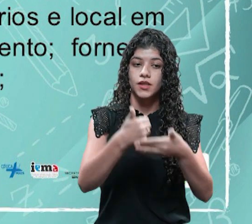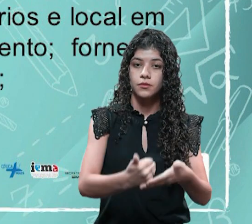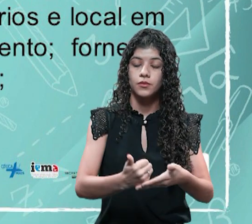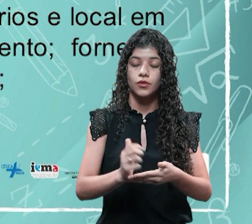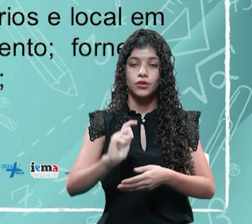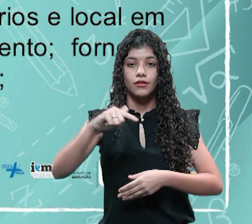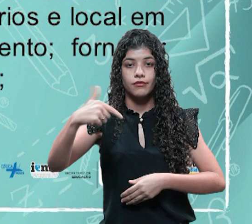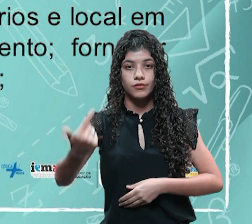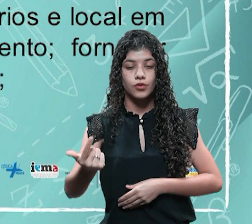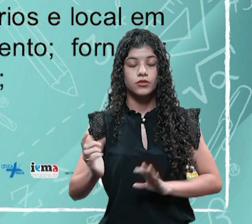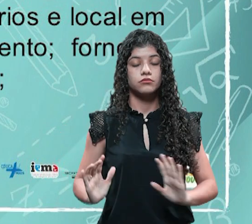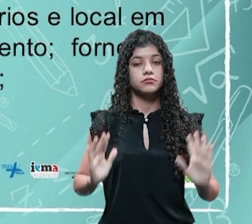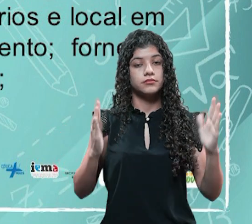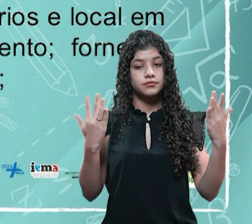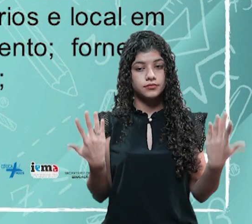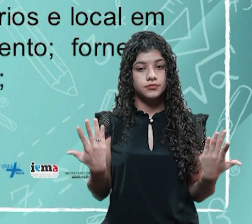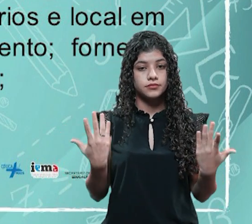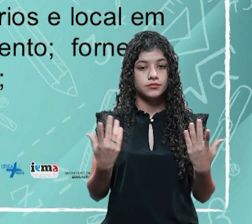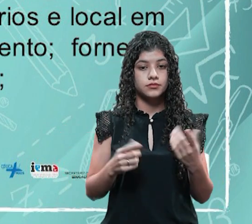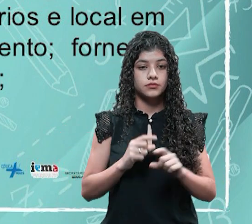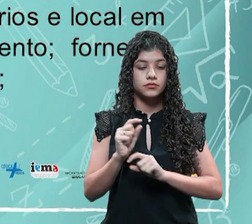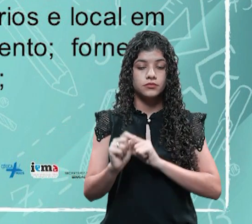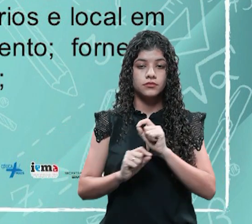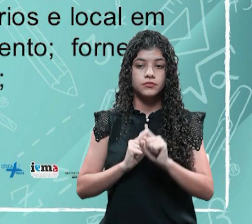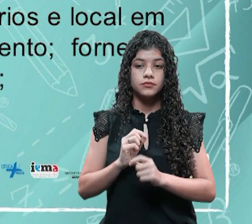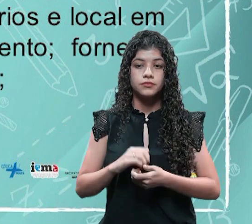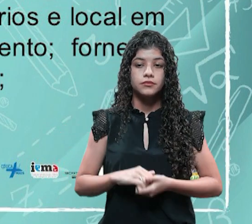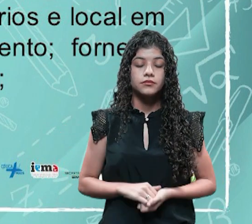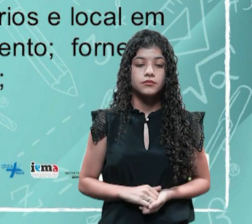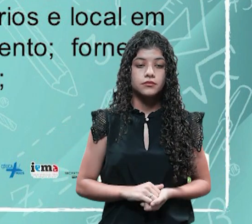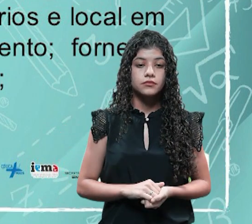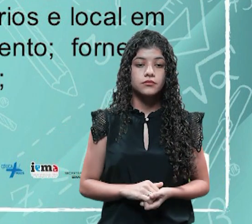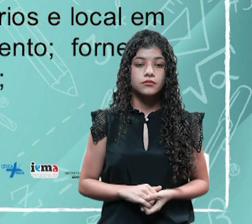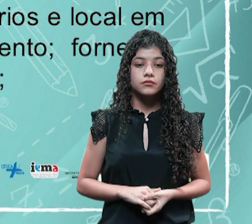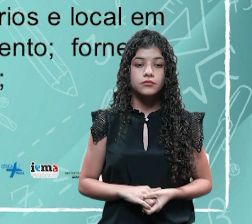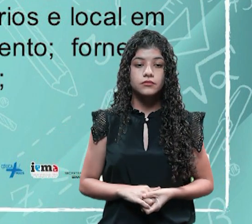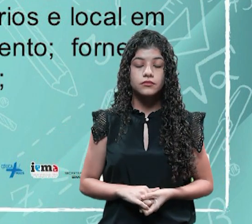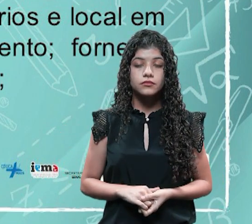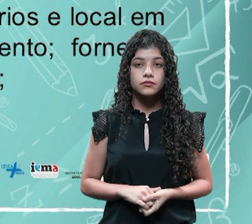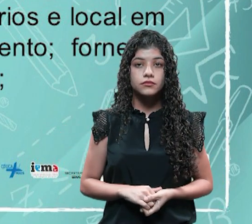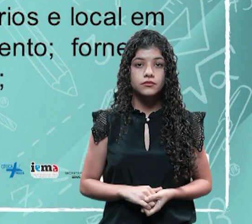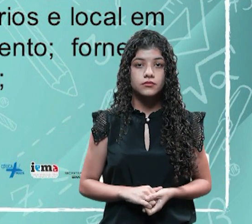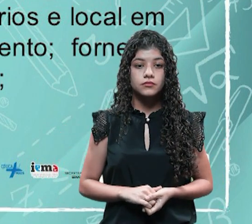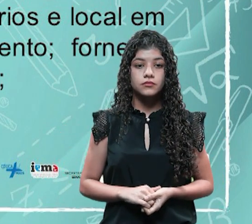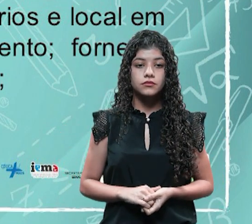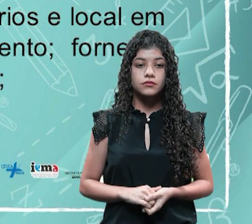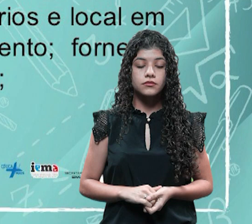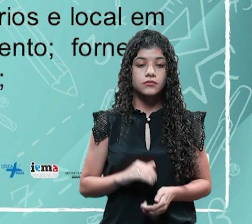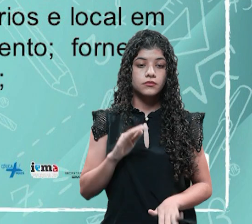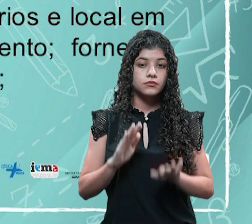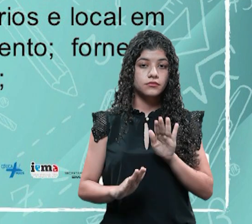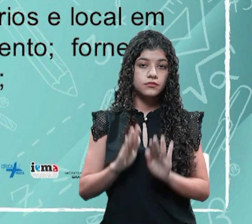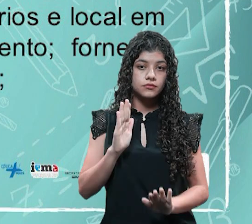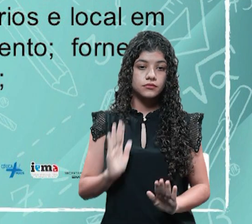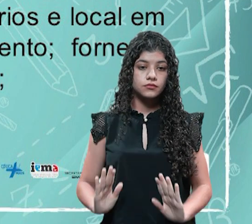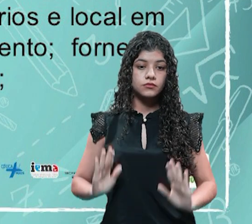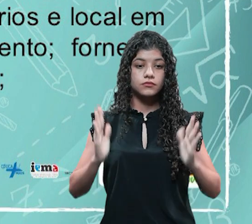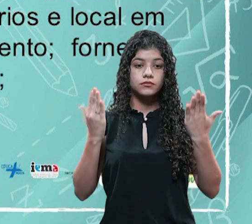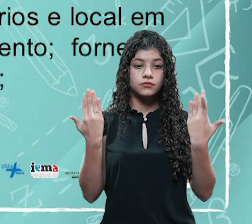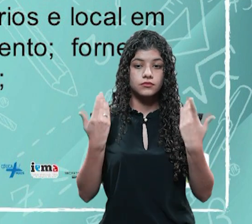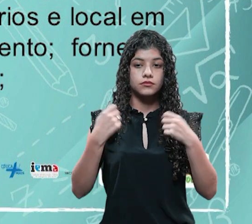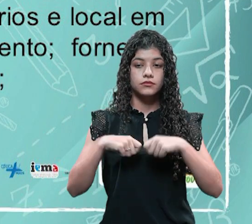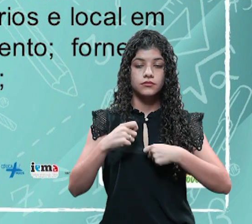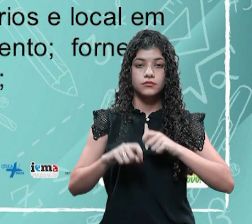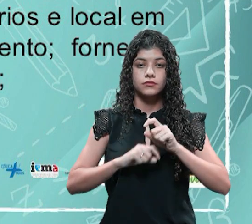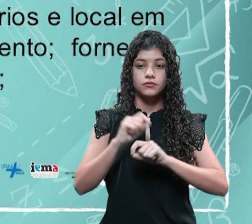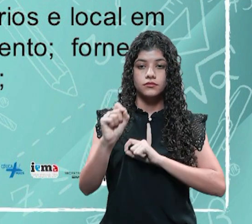infraestrutura externa, né? Dentro do apoio operacional, né? Dependendo do porte do evento,